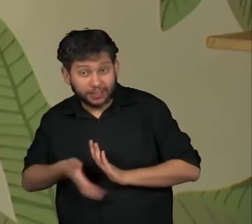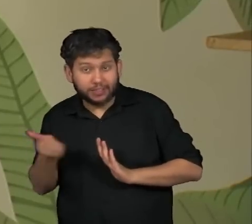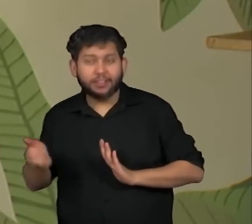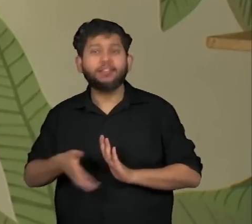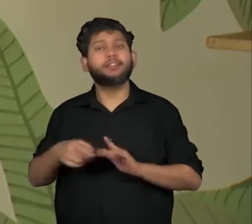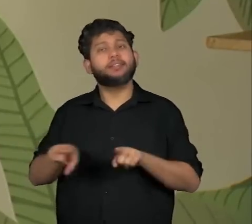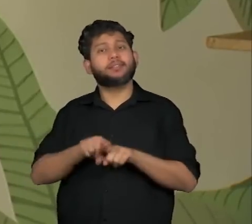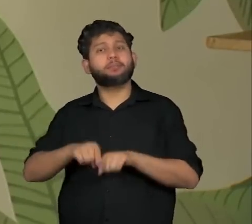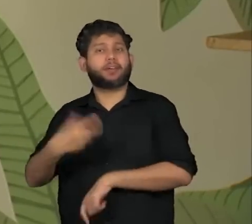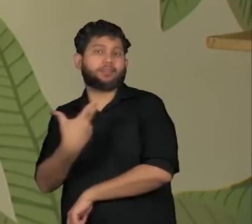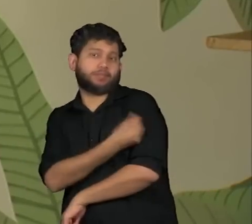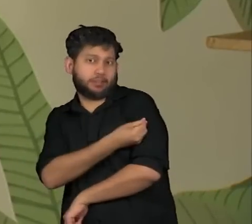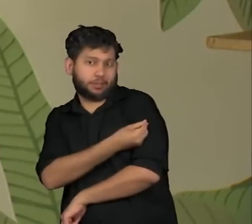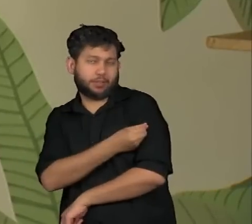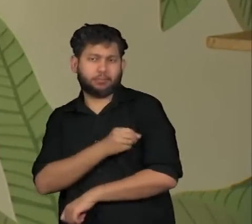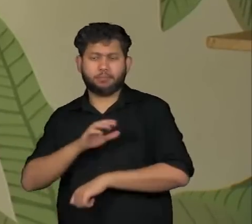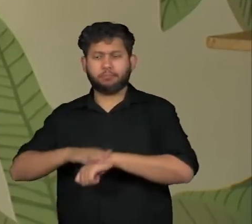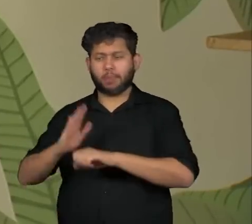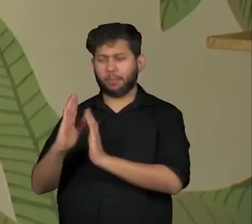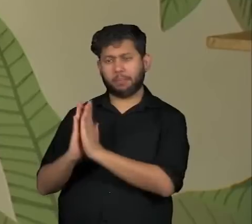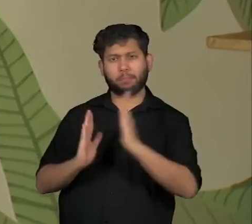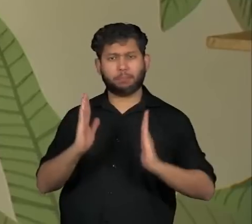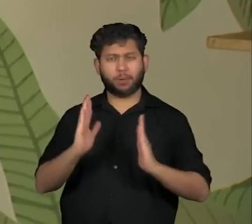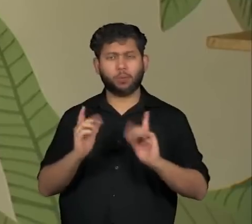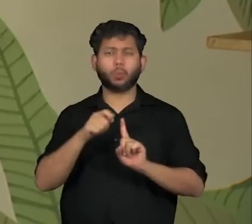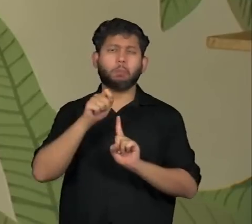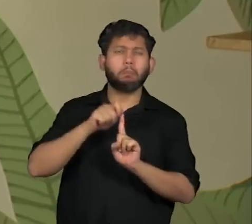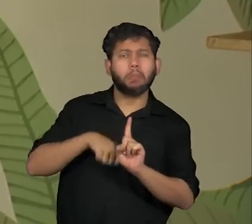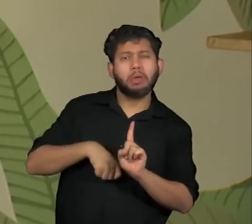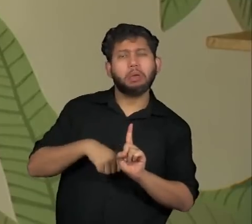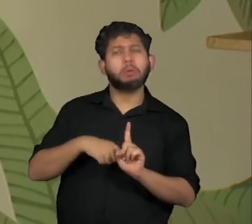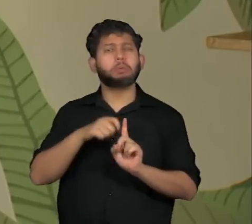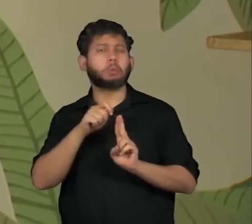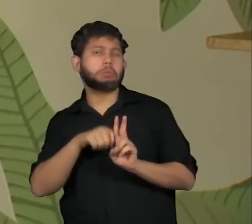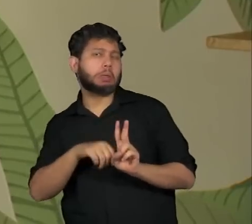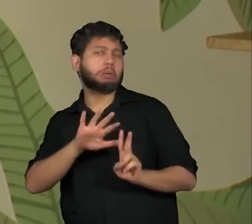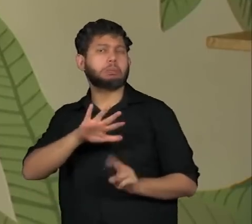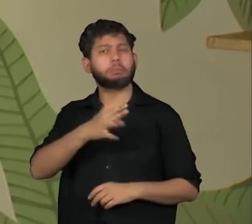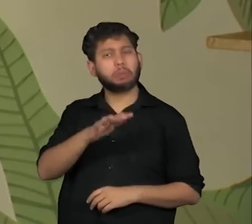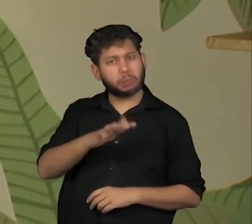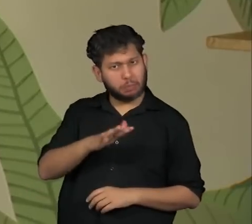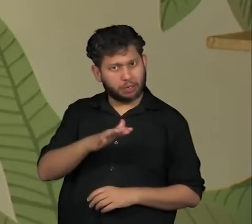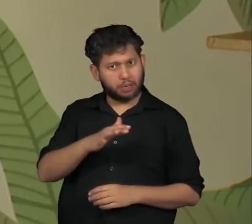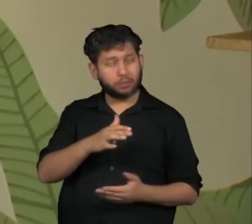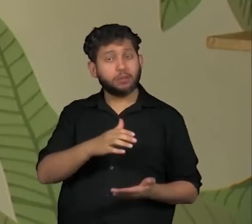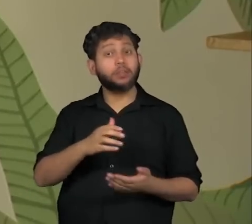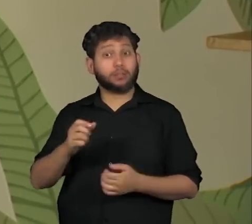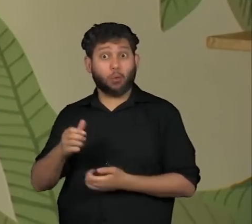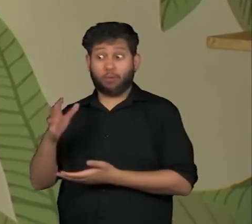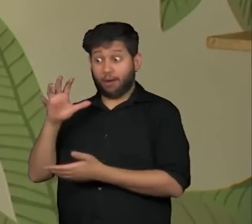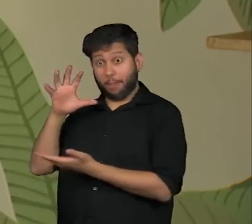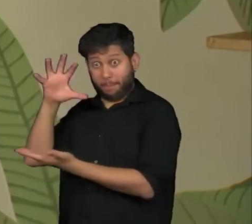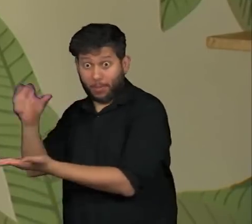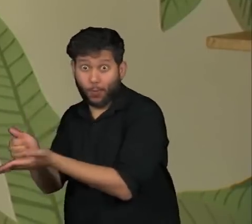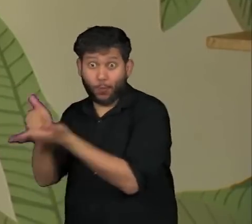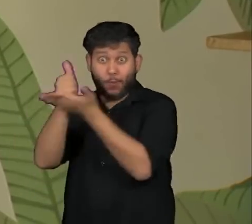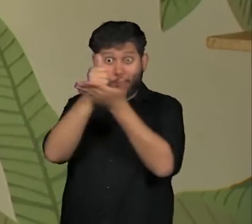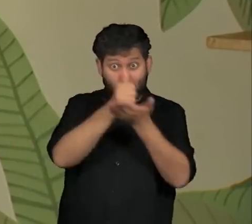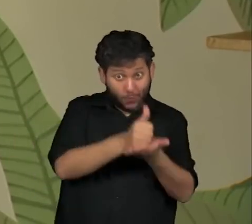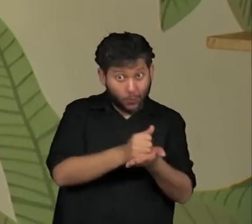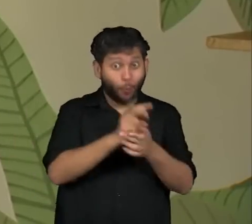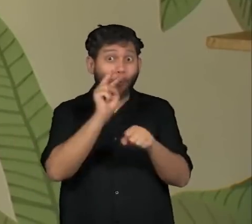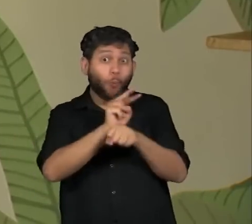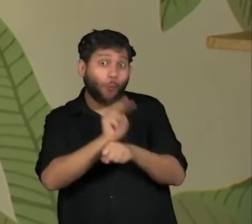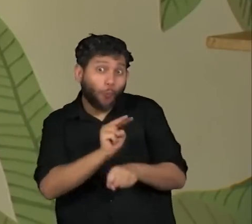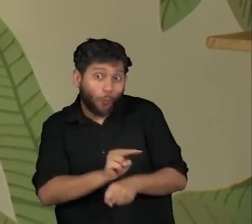ele demora em média 1 mês, 2 meses, dependendo do estado que o animalzinho chega, e só após todo esse processo concluído é que